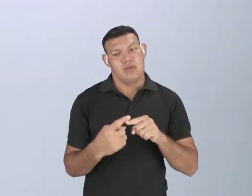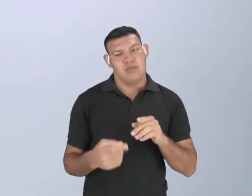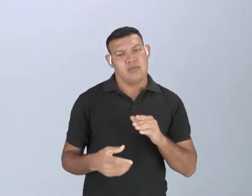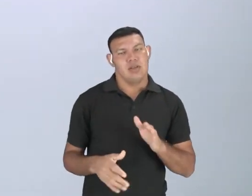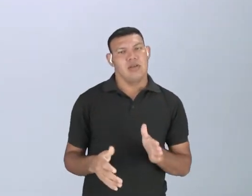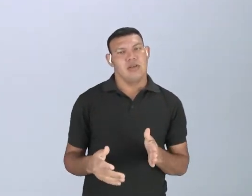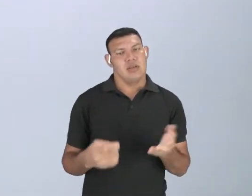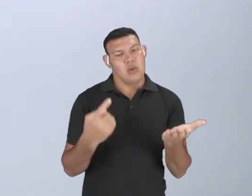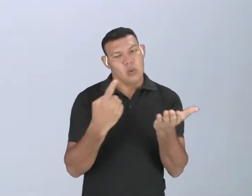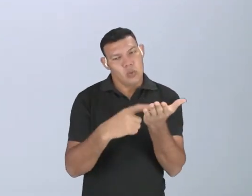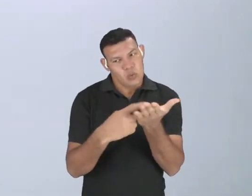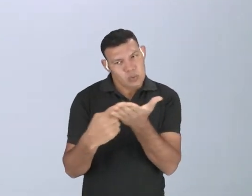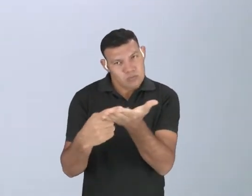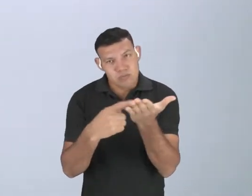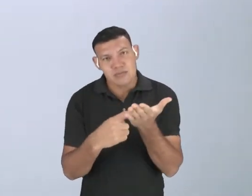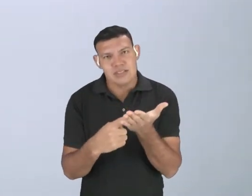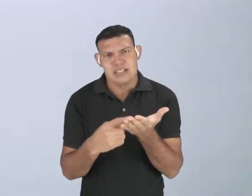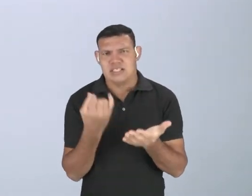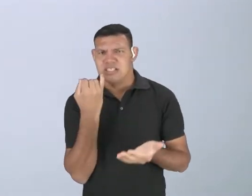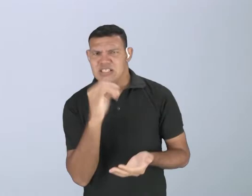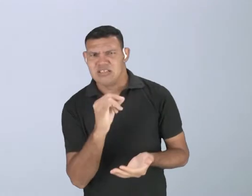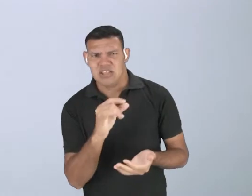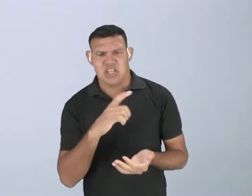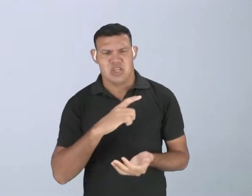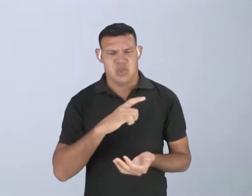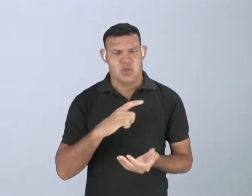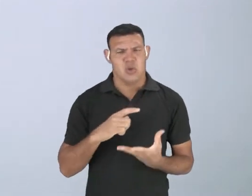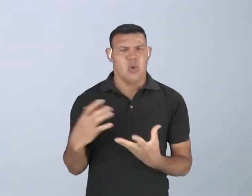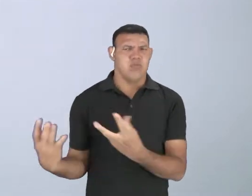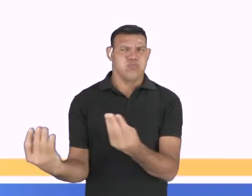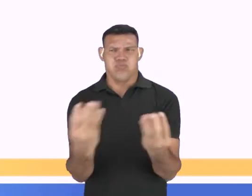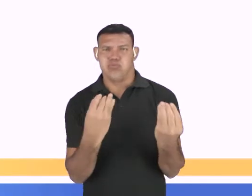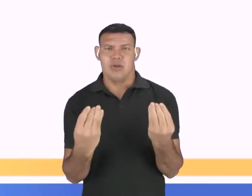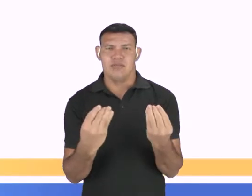a procura, e a oferta. Se tem muito, vai diminuir.